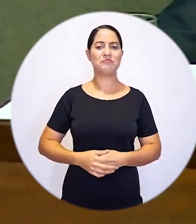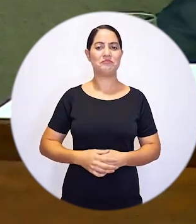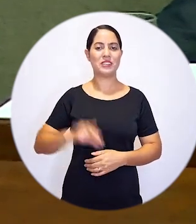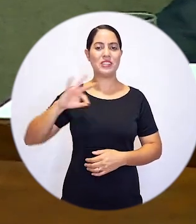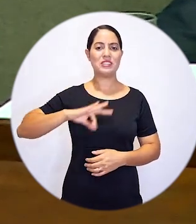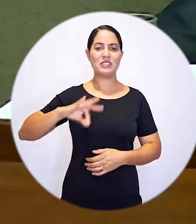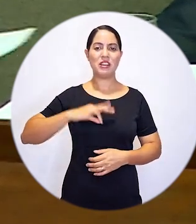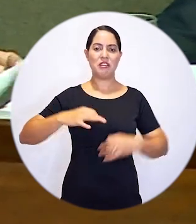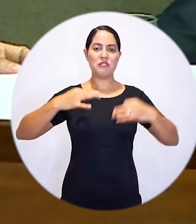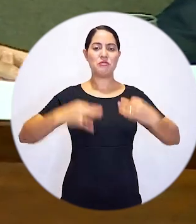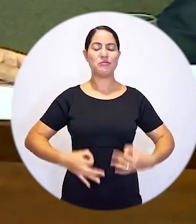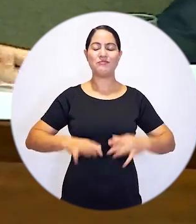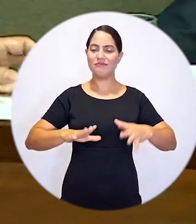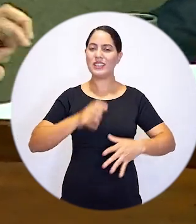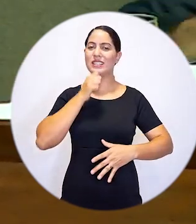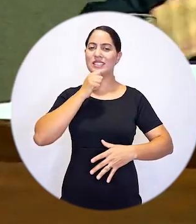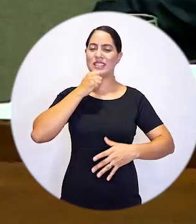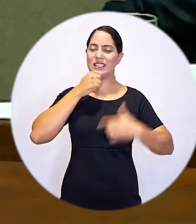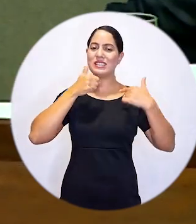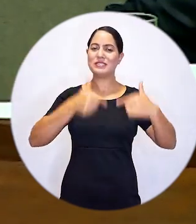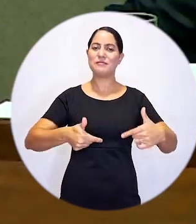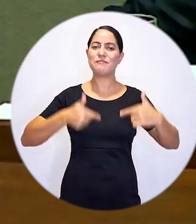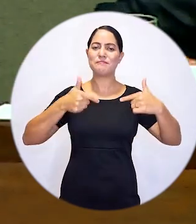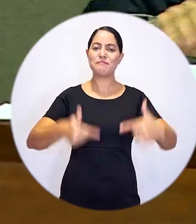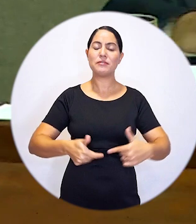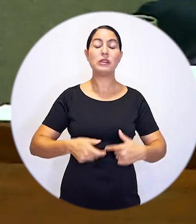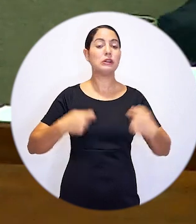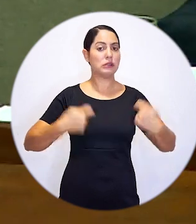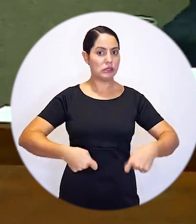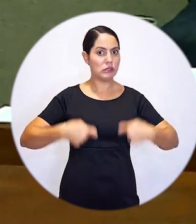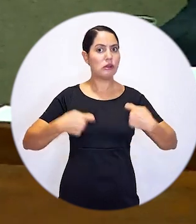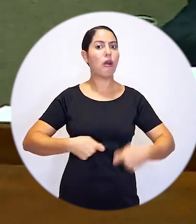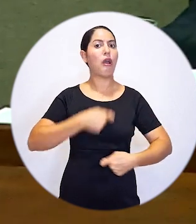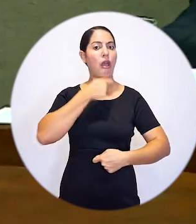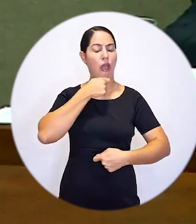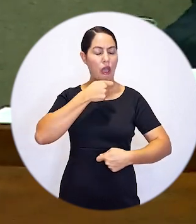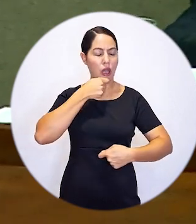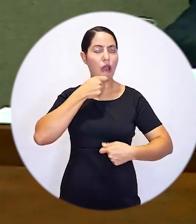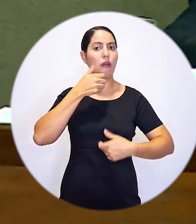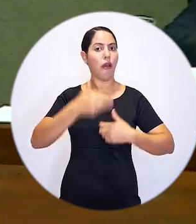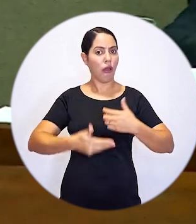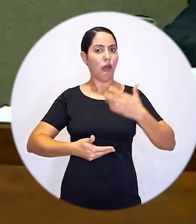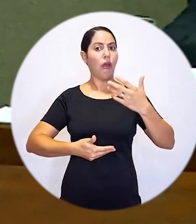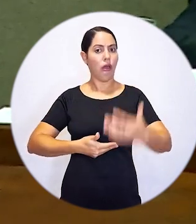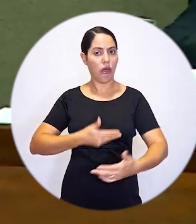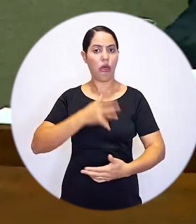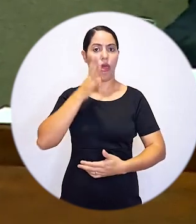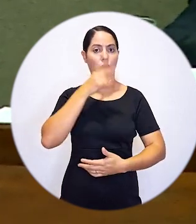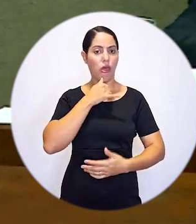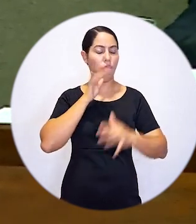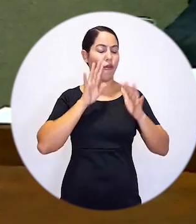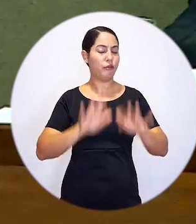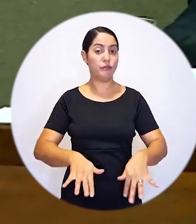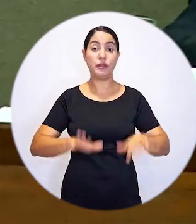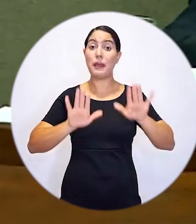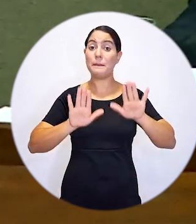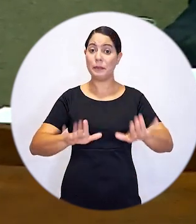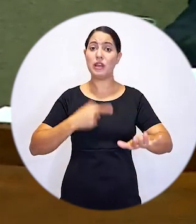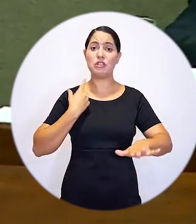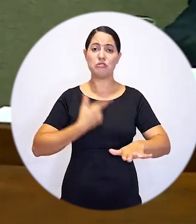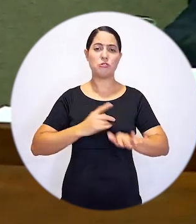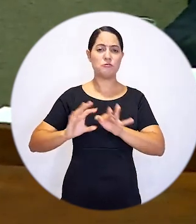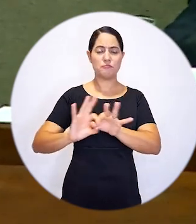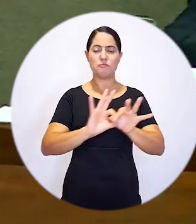luta está longe de terminar. Devemos nos manter unidos e implacáveis na defesa de nossas prerrogativas, pois elas são a